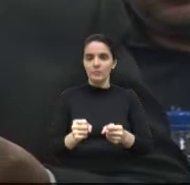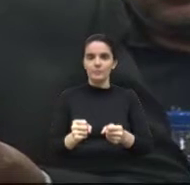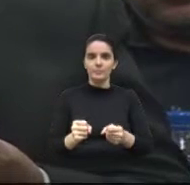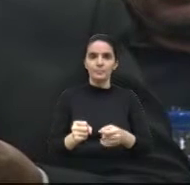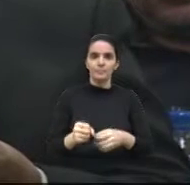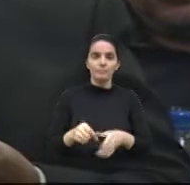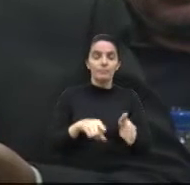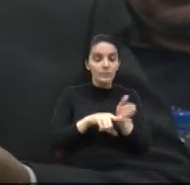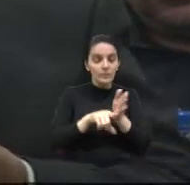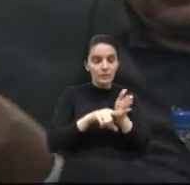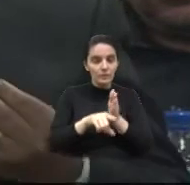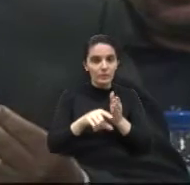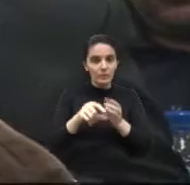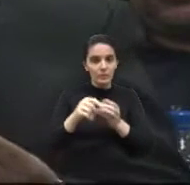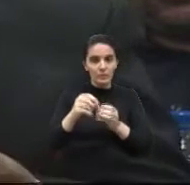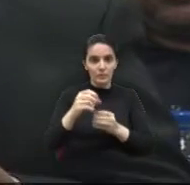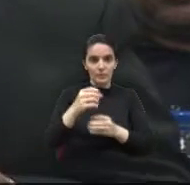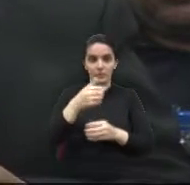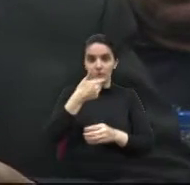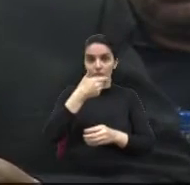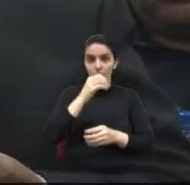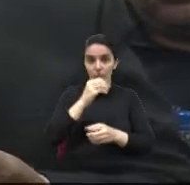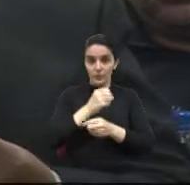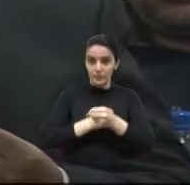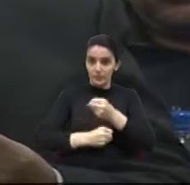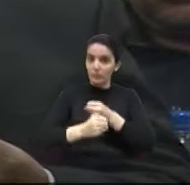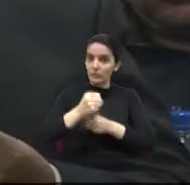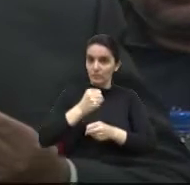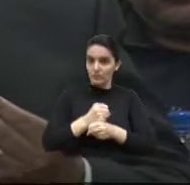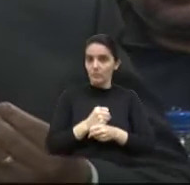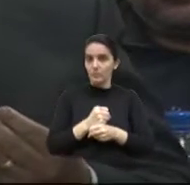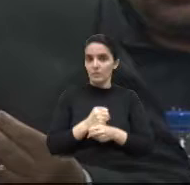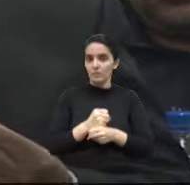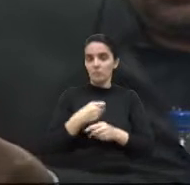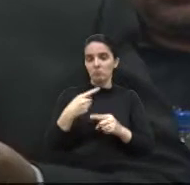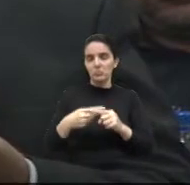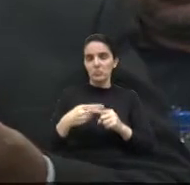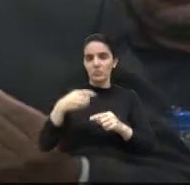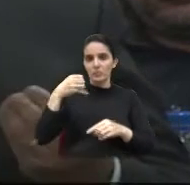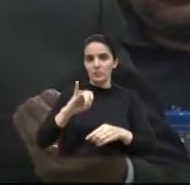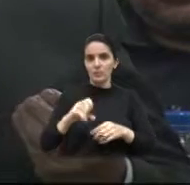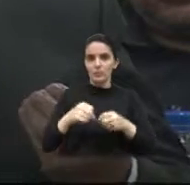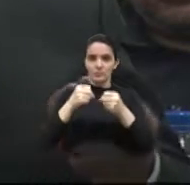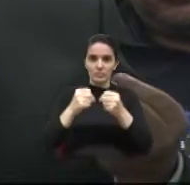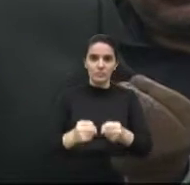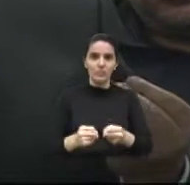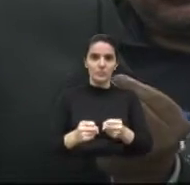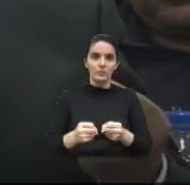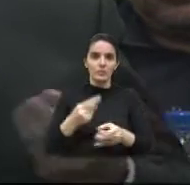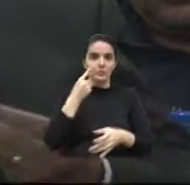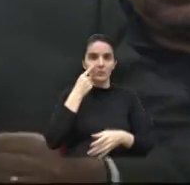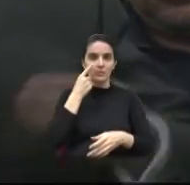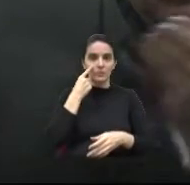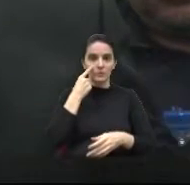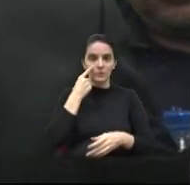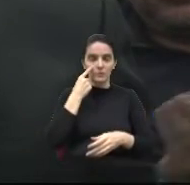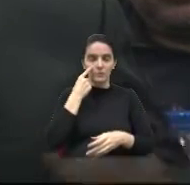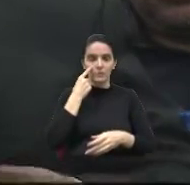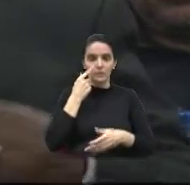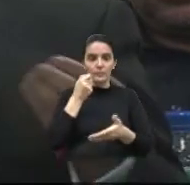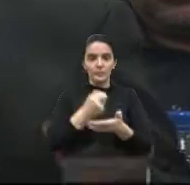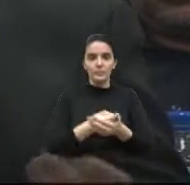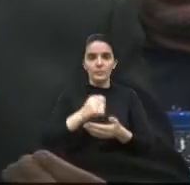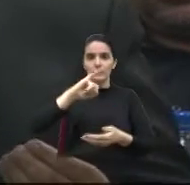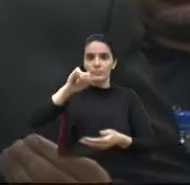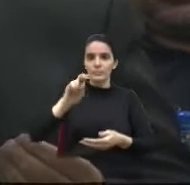sei dizer. Porque se fosse assim também, nós poderíamos investigar a dívida que o Jurandir Paixão deixou para a gente